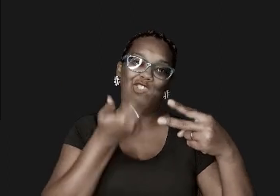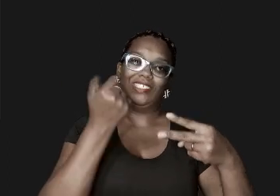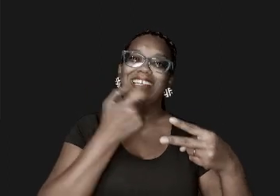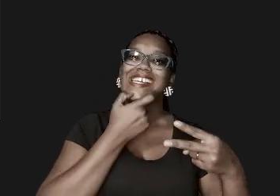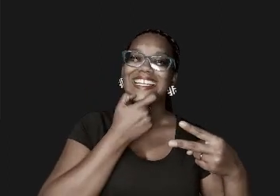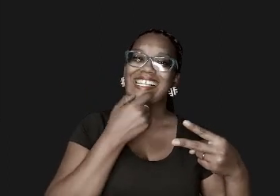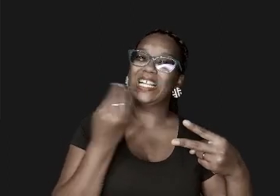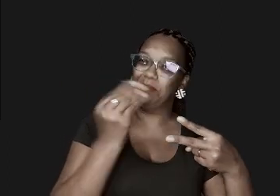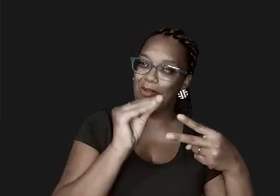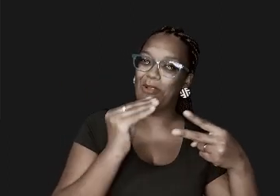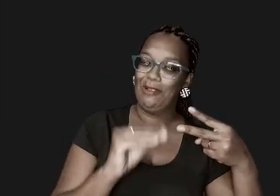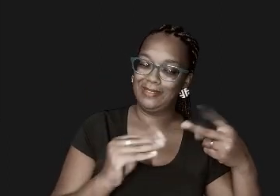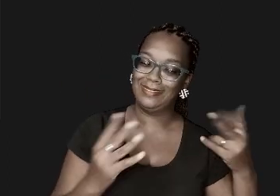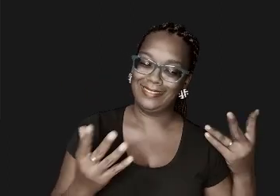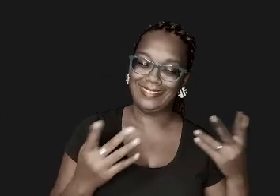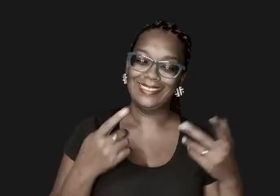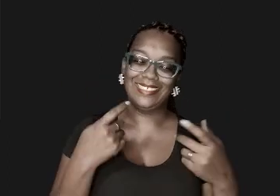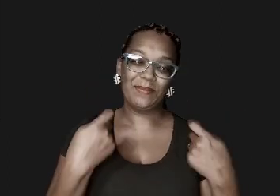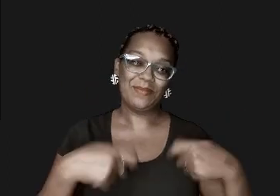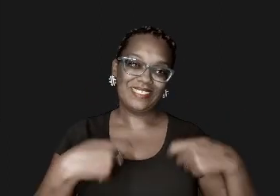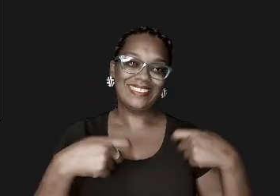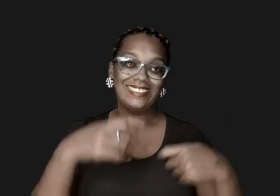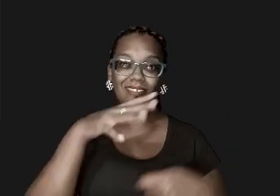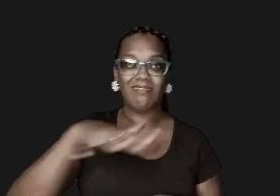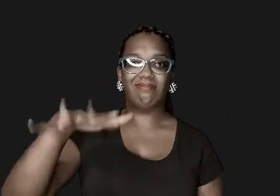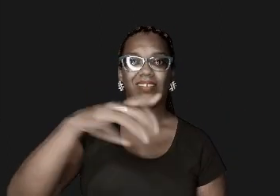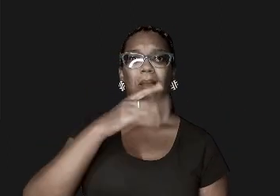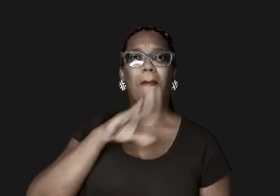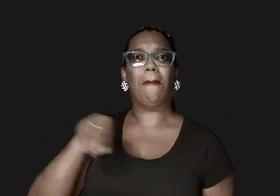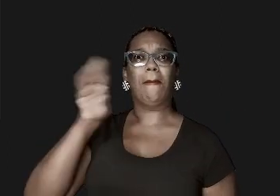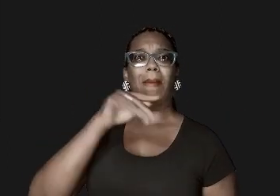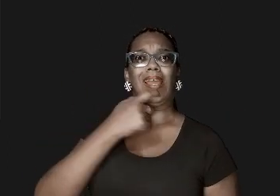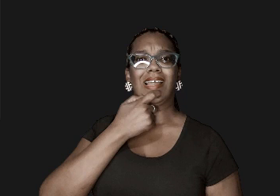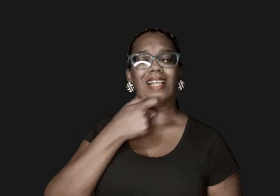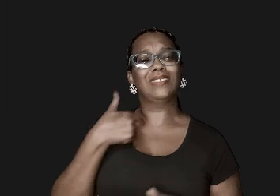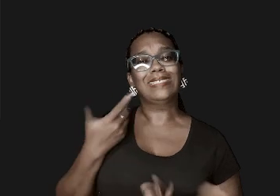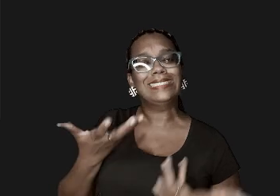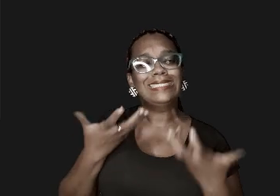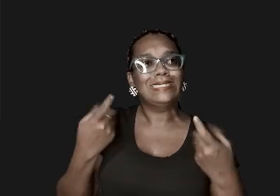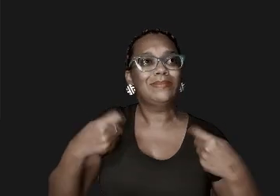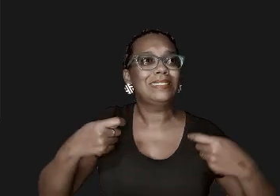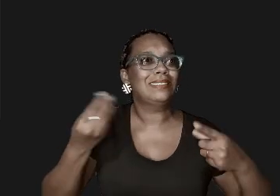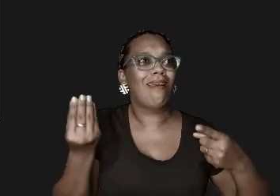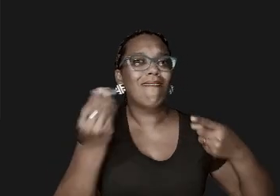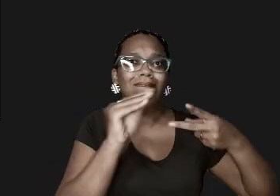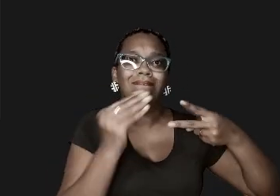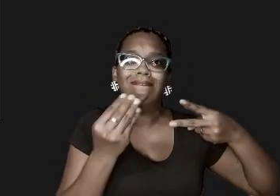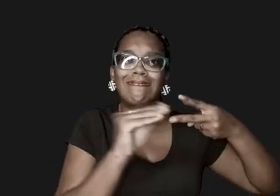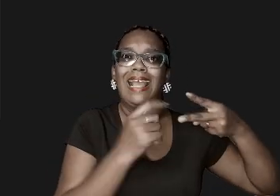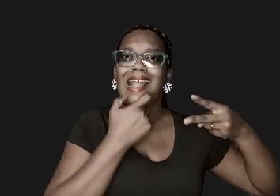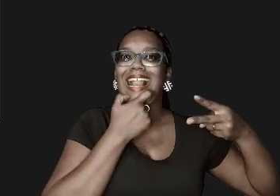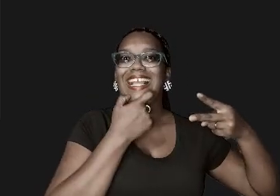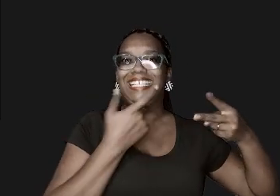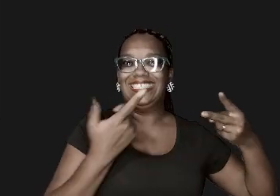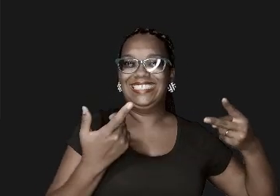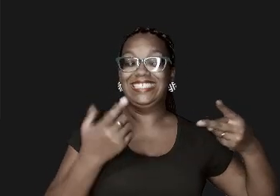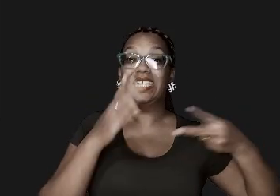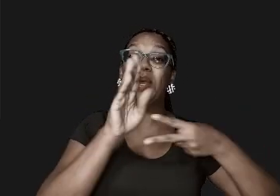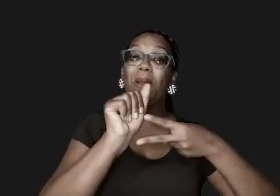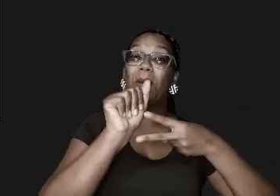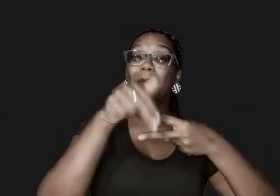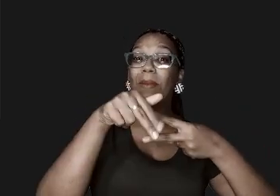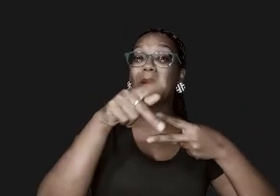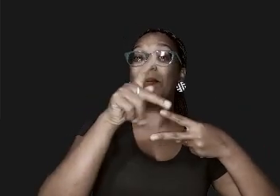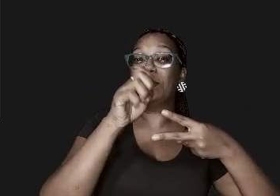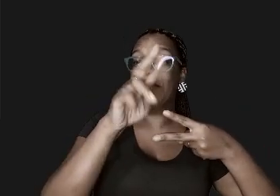e o treshen Cash porque eu não podia fazer uma apresentação sem falar algum tema inglês aqui nesse